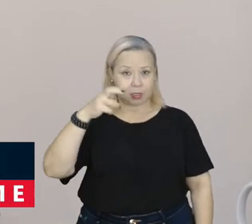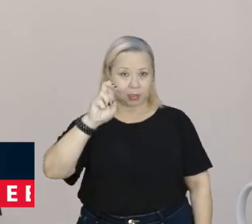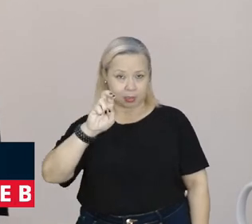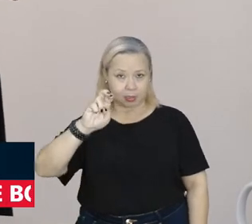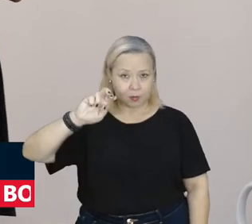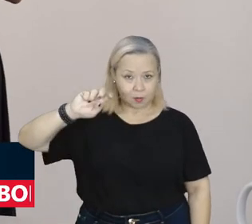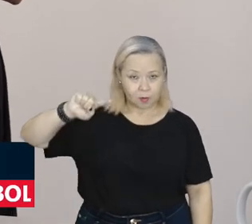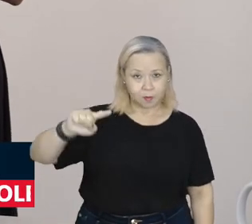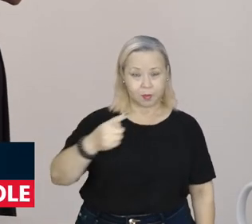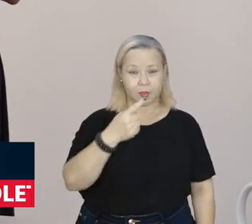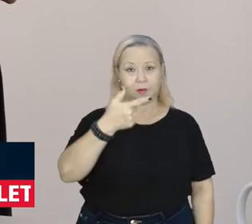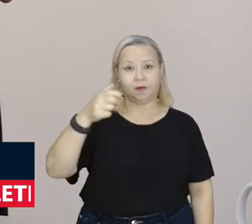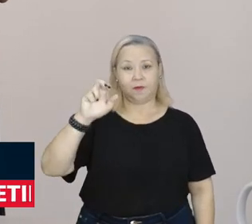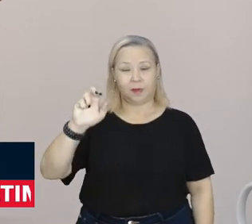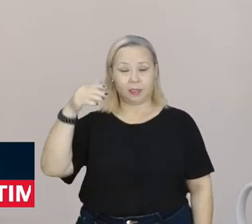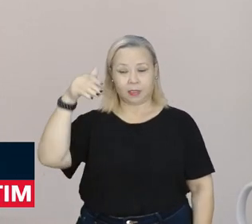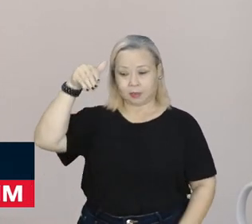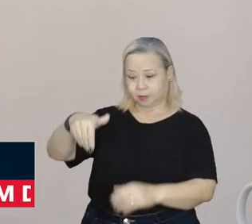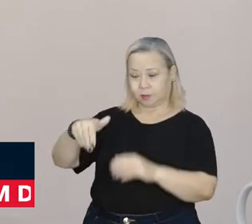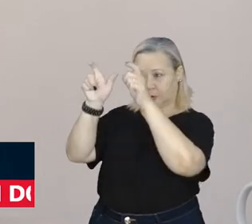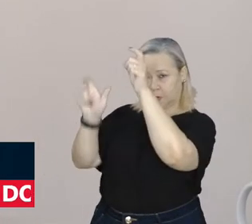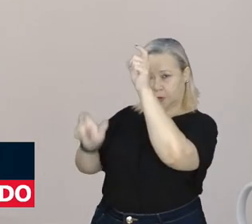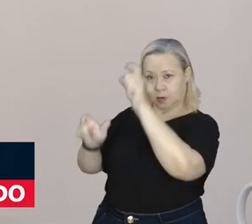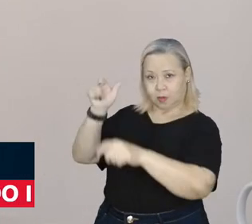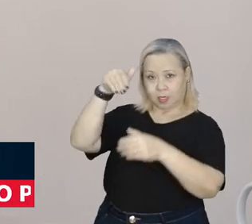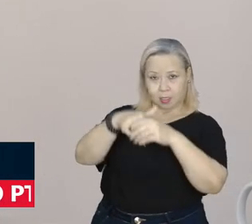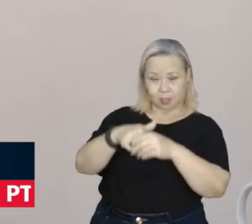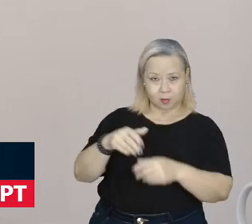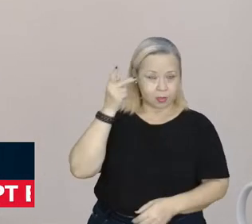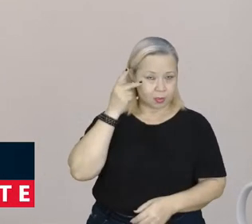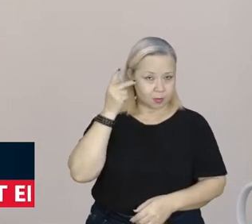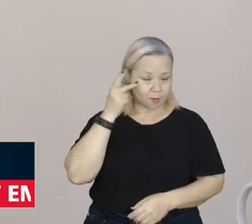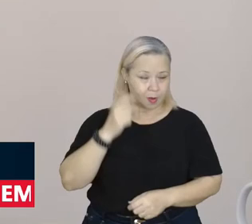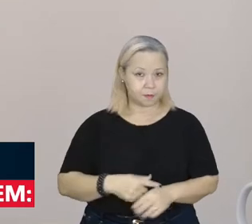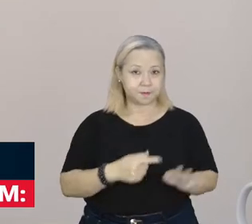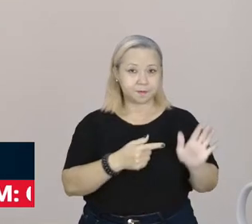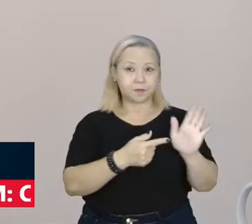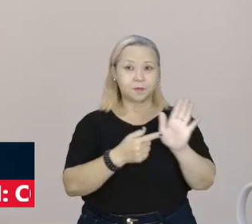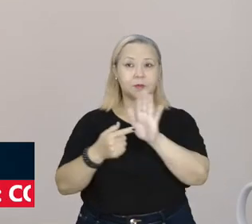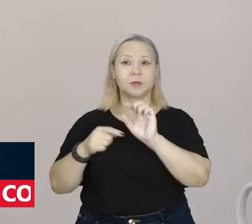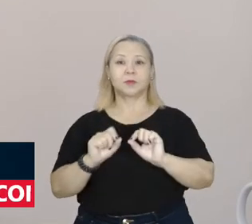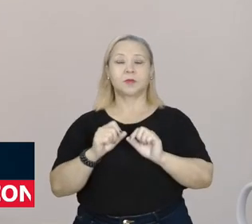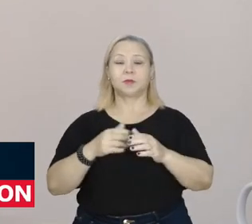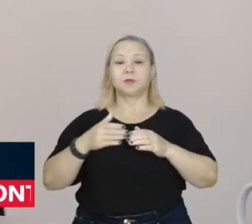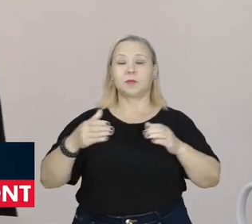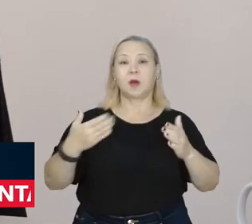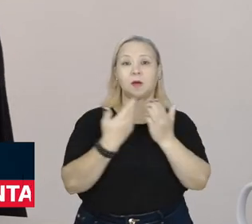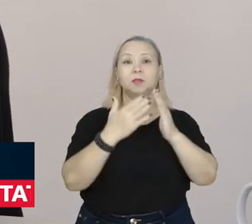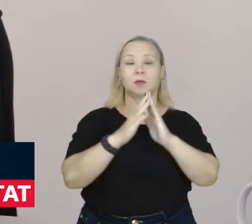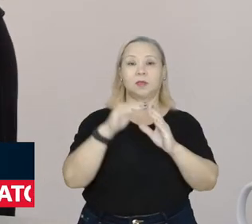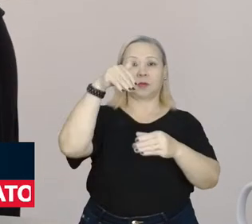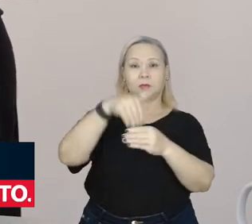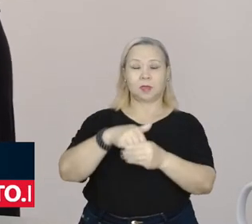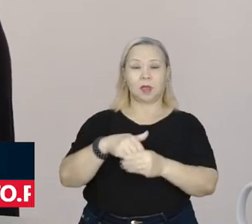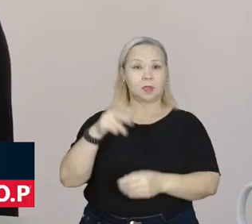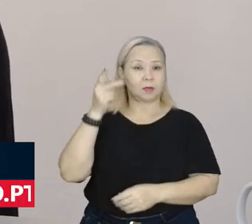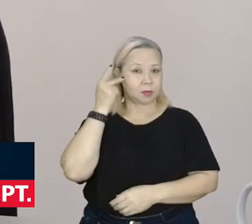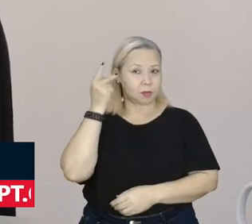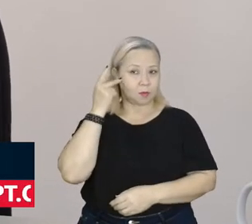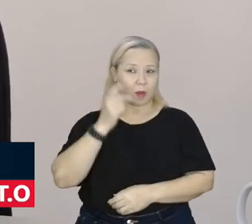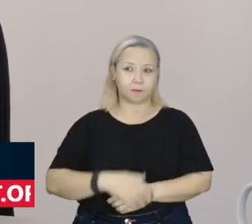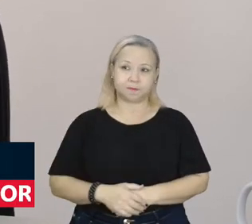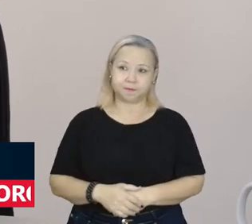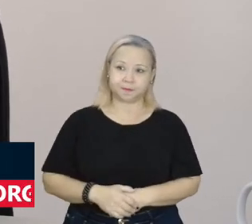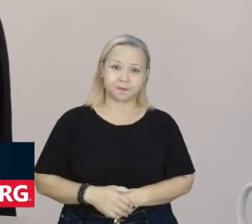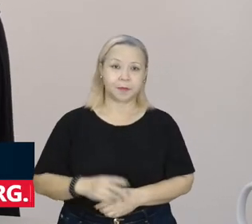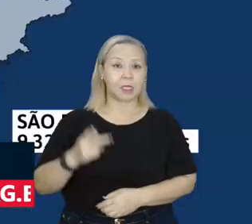16.245.025 eleitoras em São Paulo. Vamos mostrar para vocês também os maiores colégios eleitorais de São Paulo, olha só.